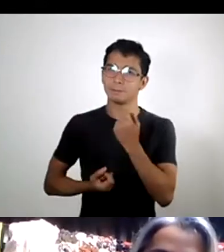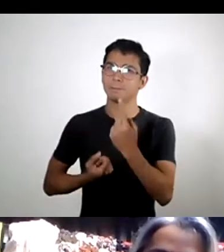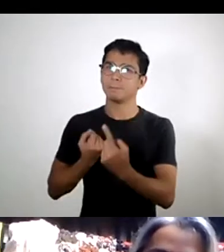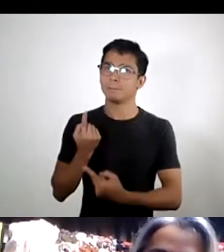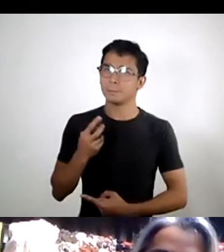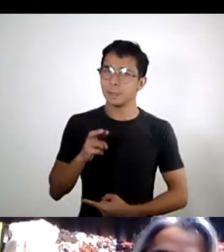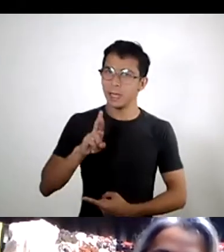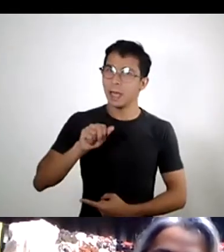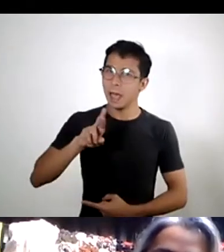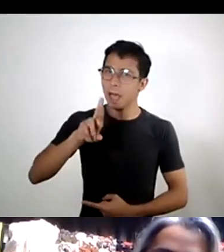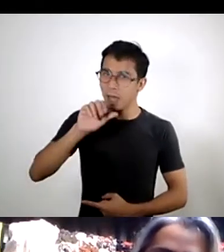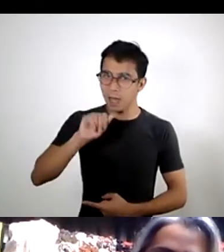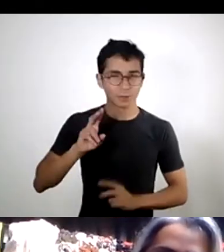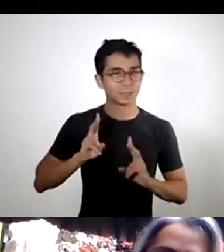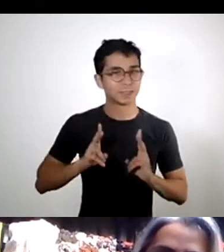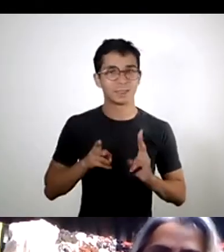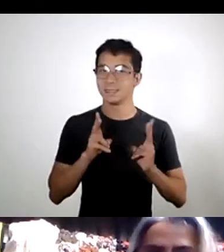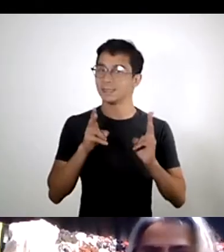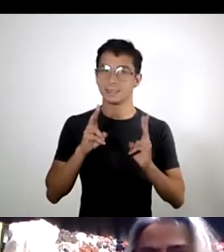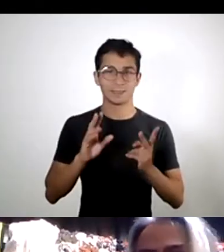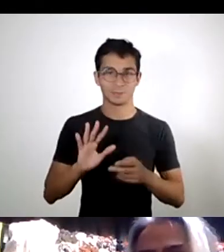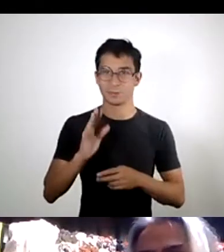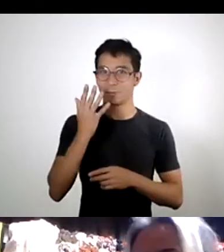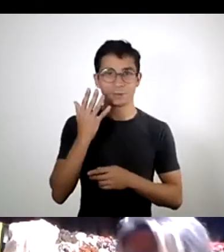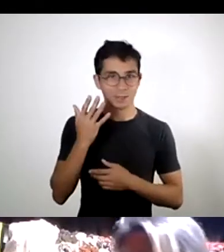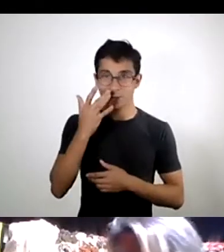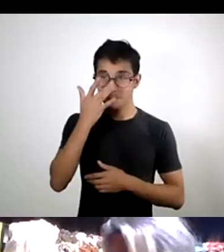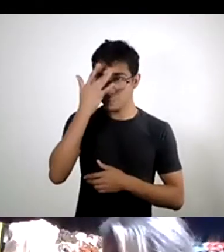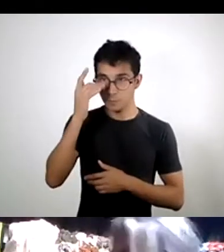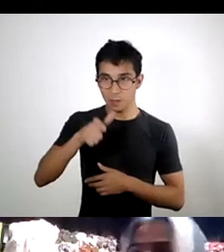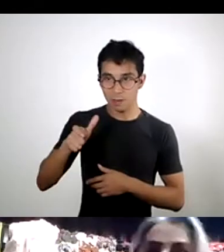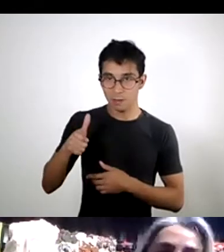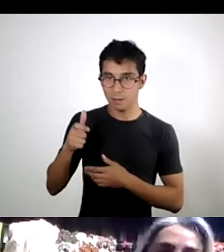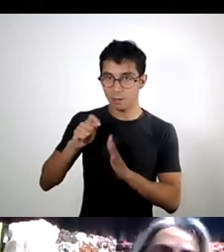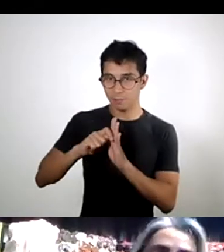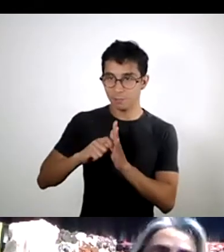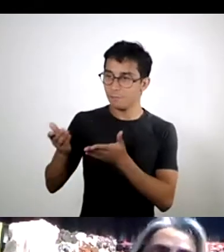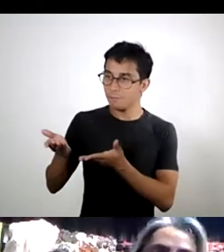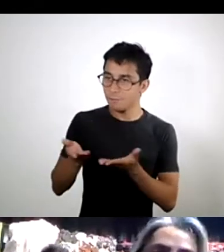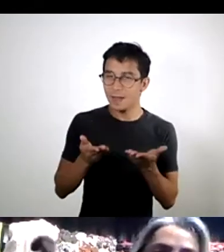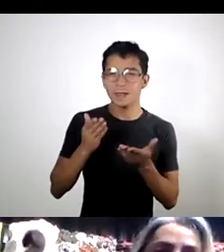sobre a história, o processo criativo.